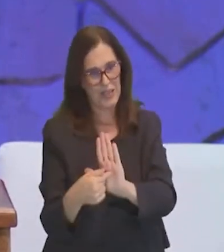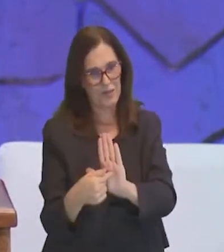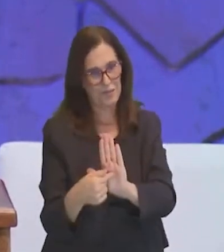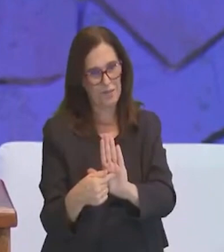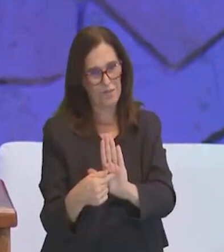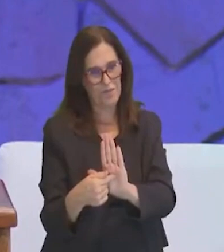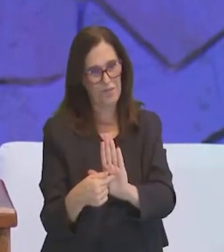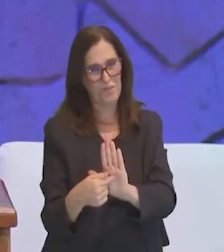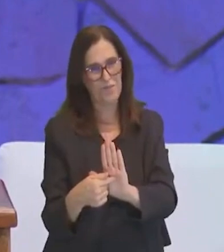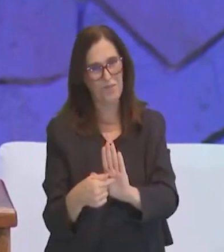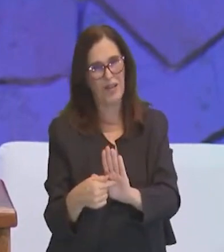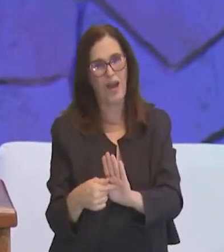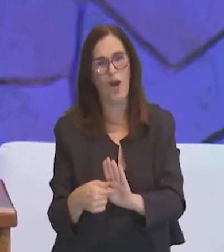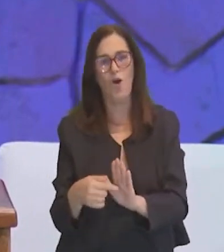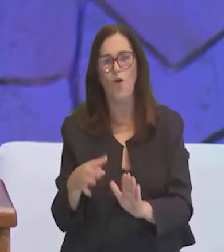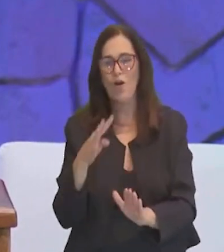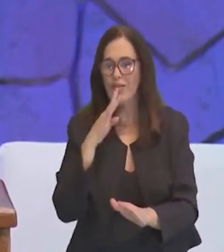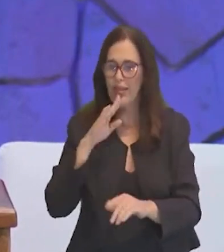conhecer mais